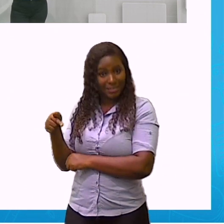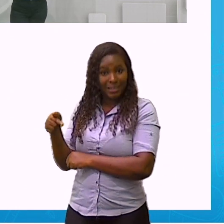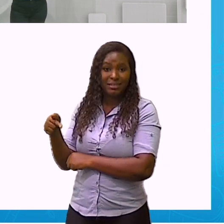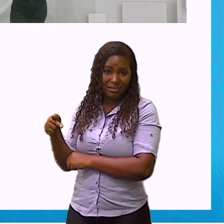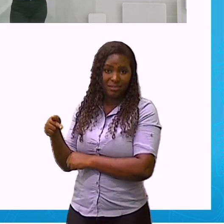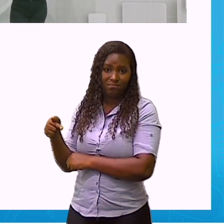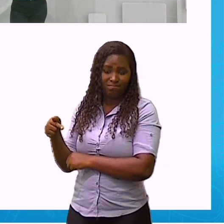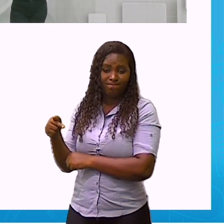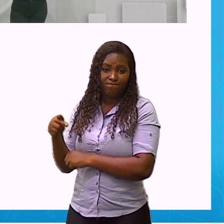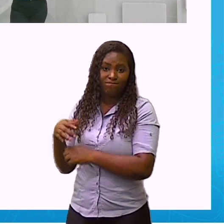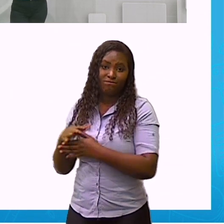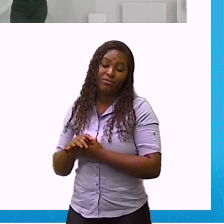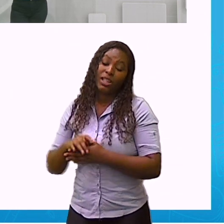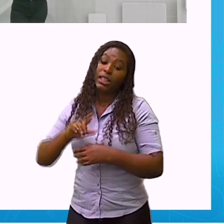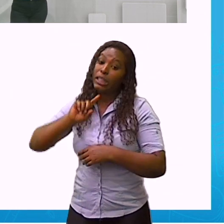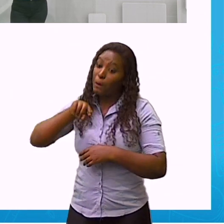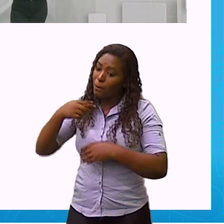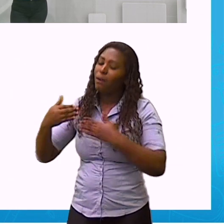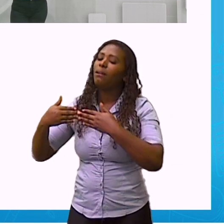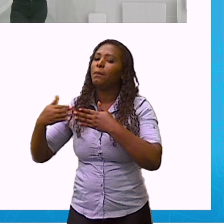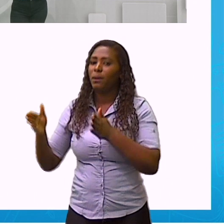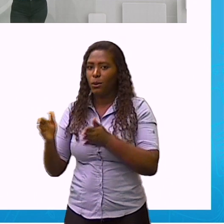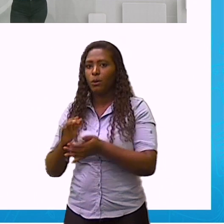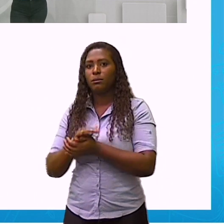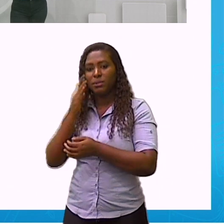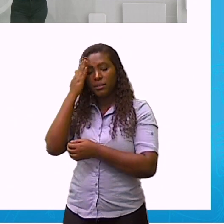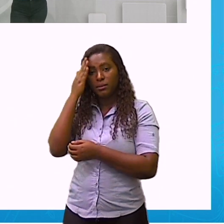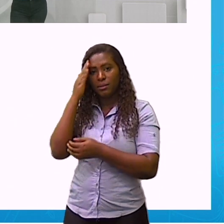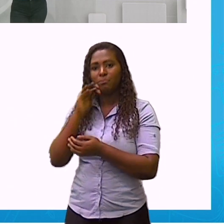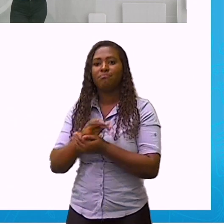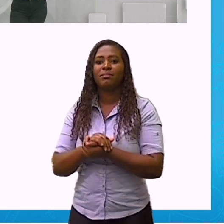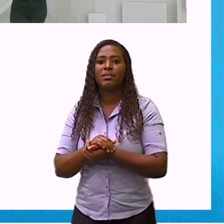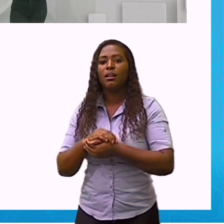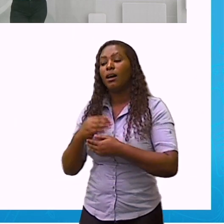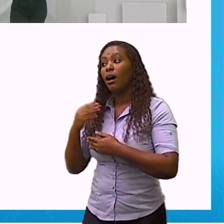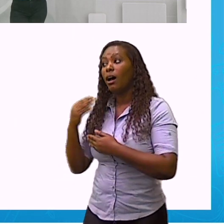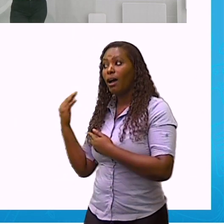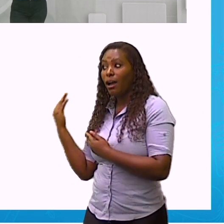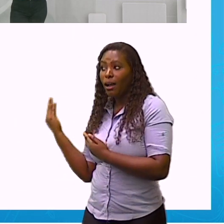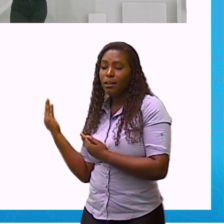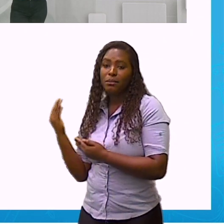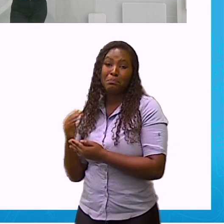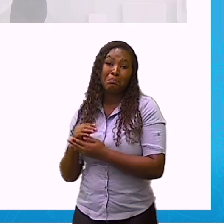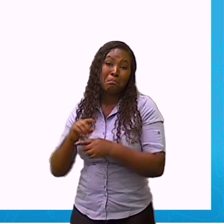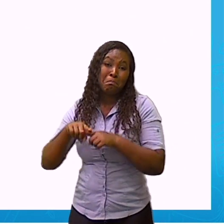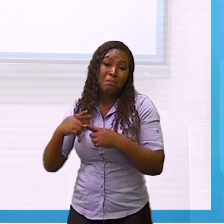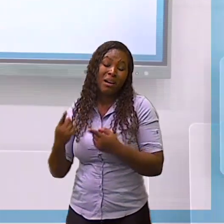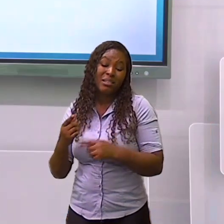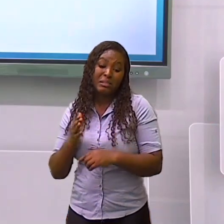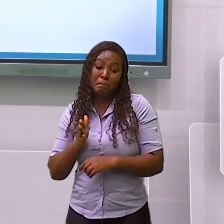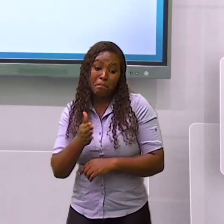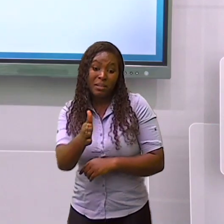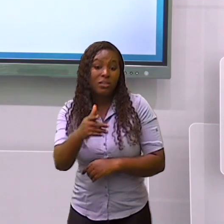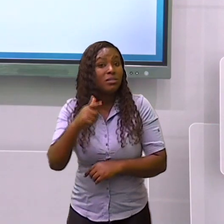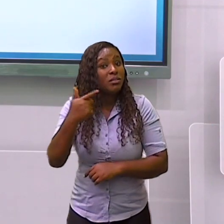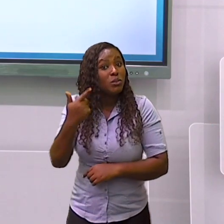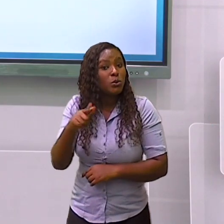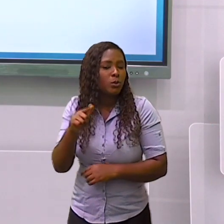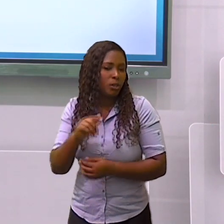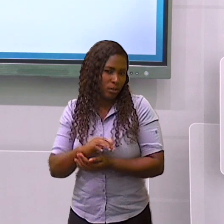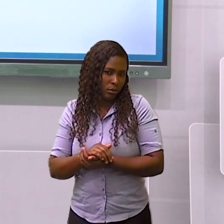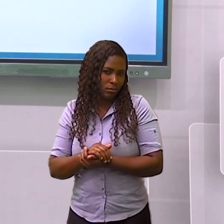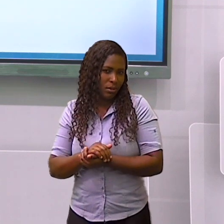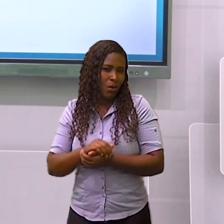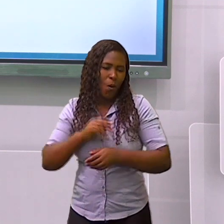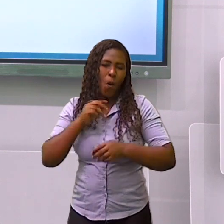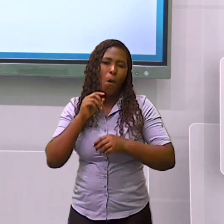ali peixes naquele local. Mas os peixes eles não eram nativos daquela região. Eles foram